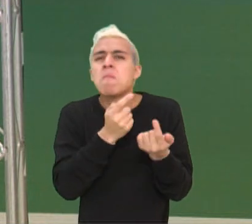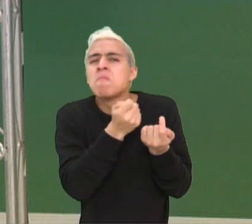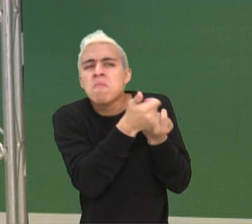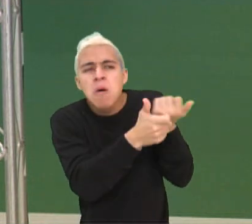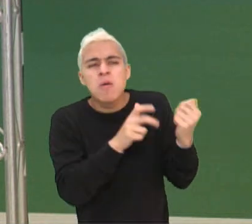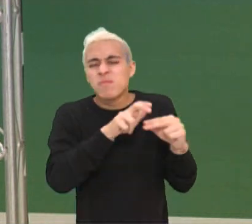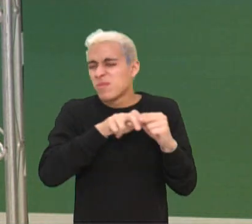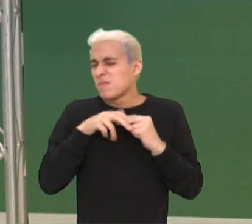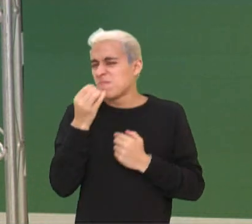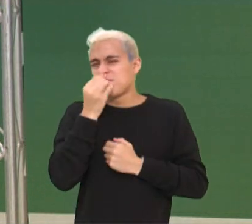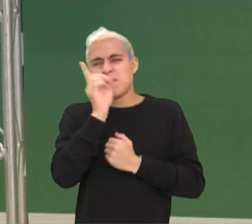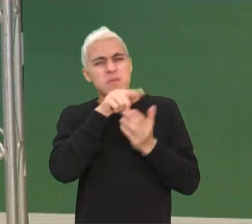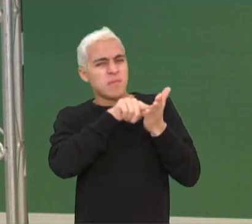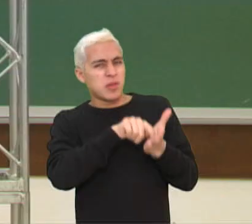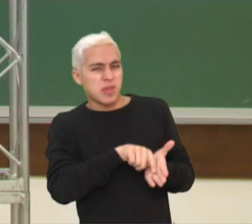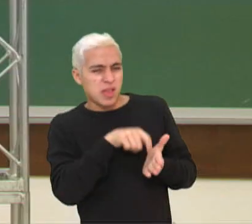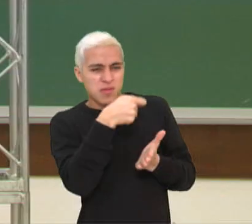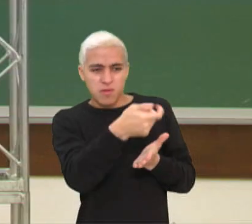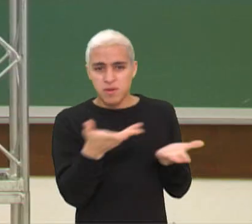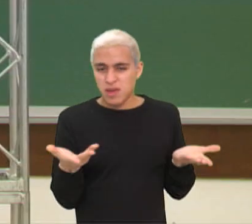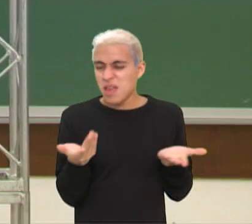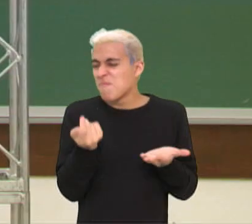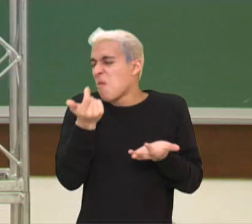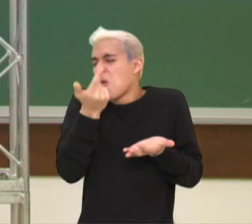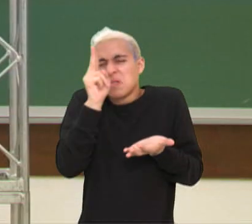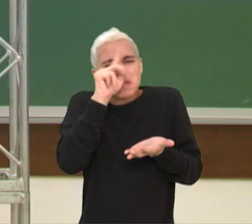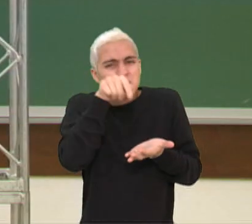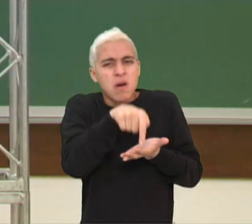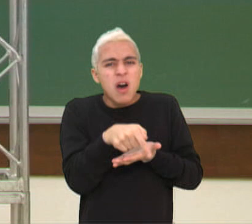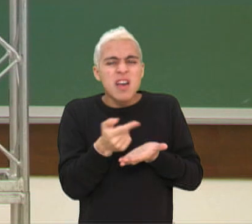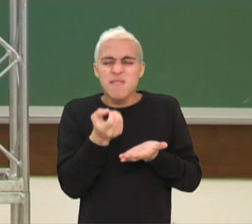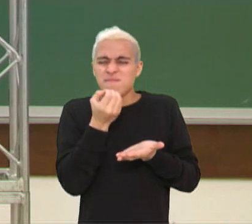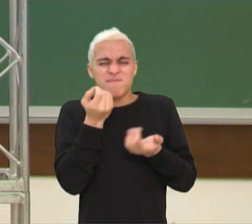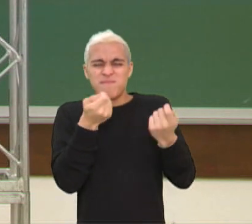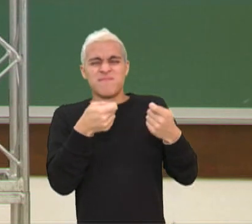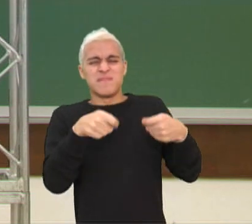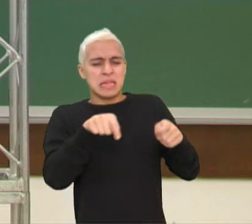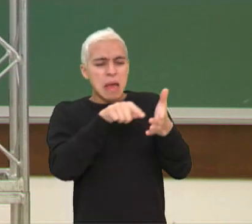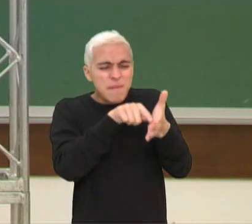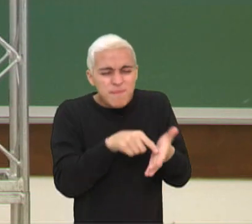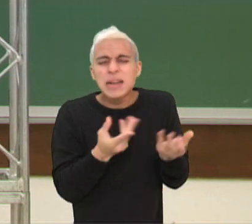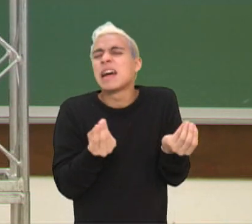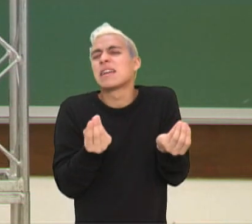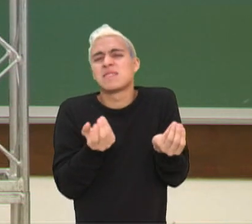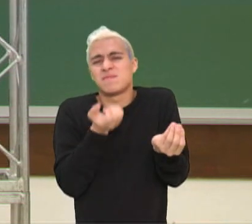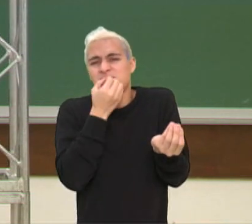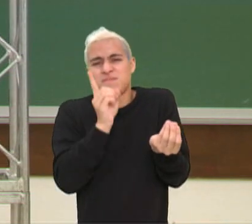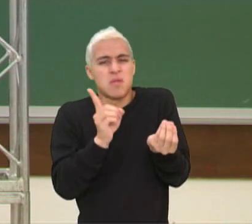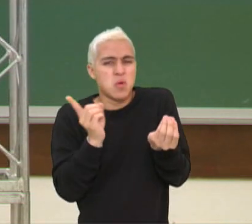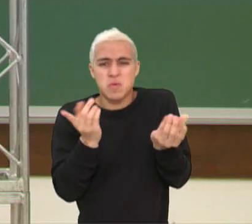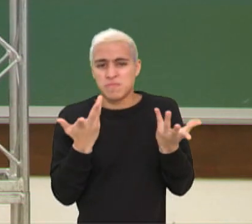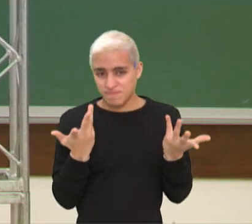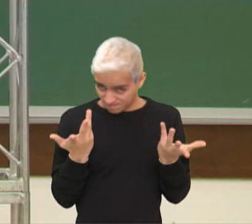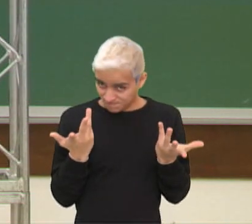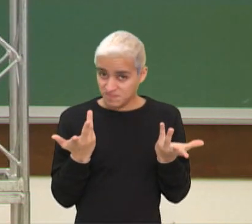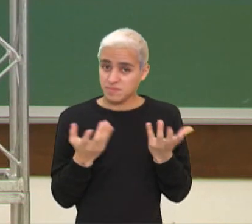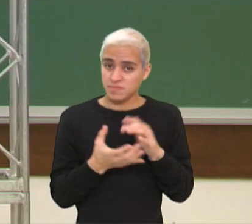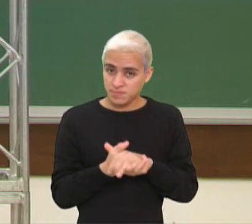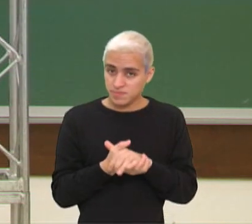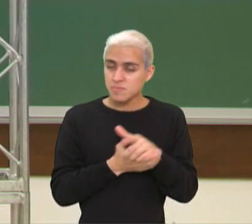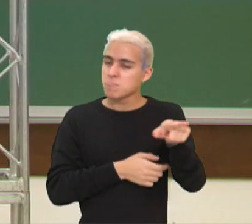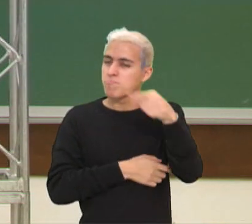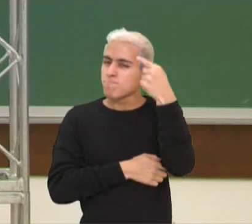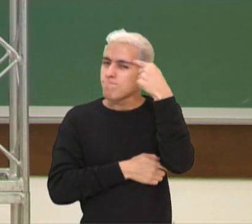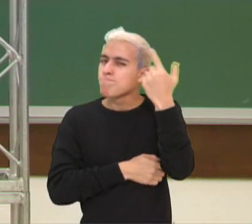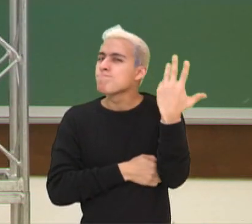Por isso não vale a pena pesquisar sobre isso. É muito pouquinha a história, daí nem vale a pena a gente ficar procurando a história dos tabuleiros. Então,